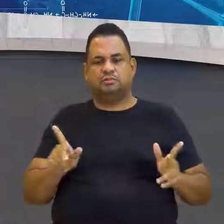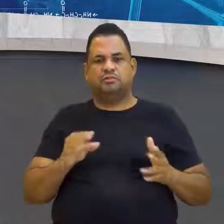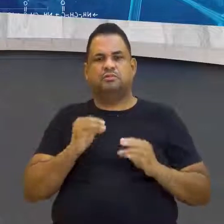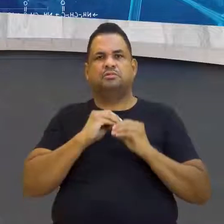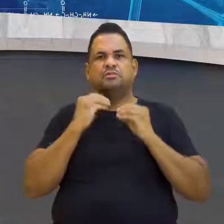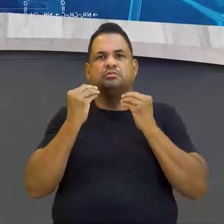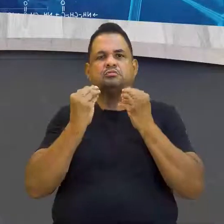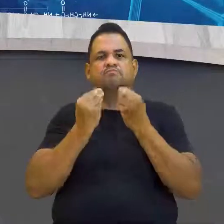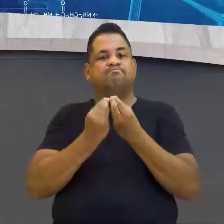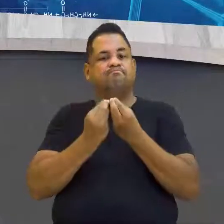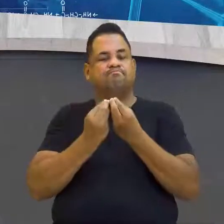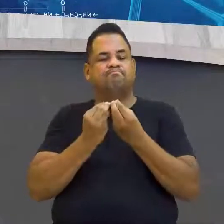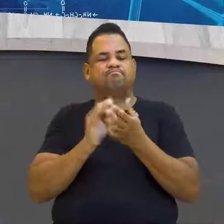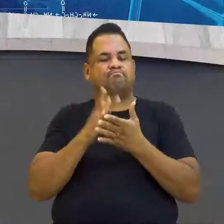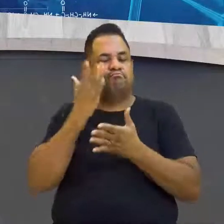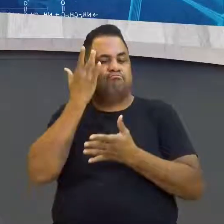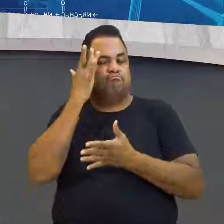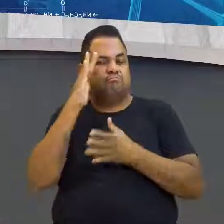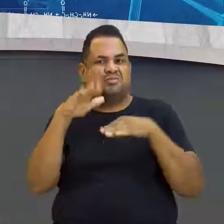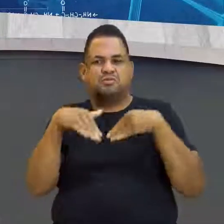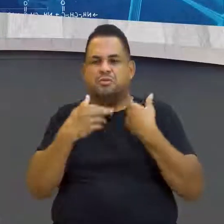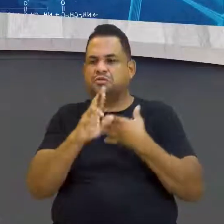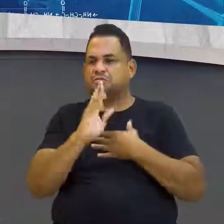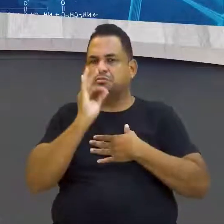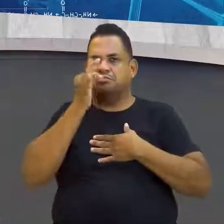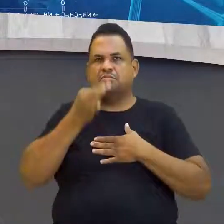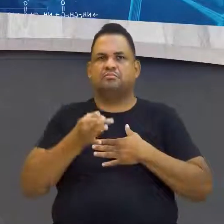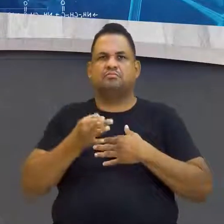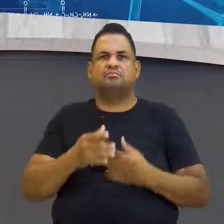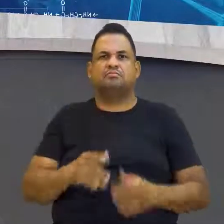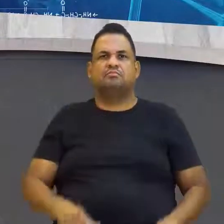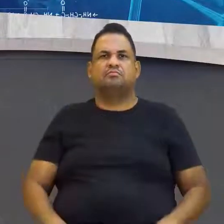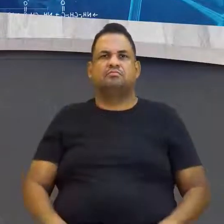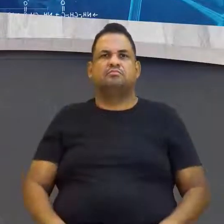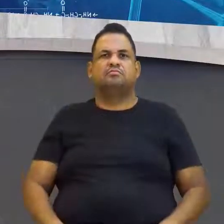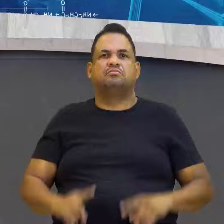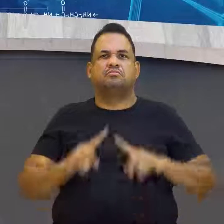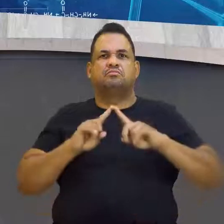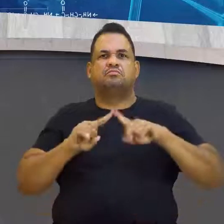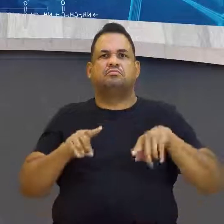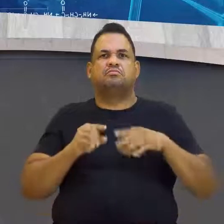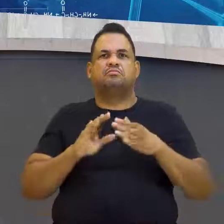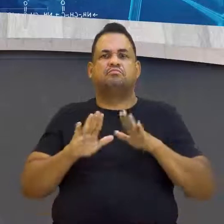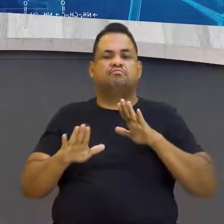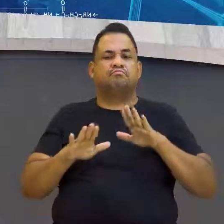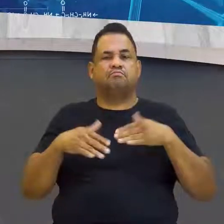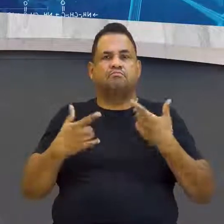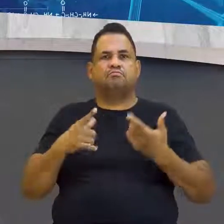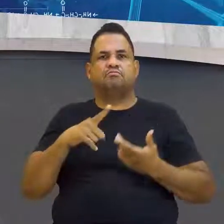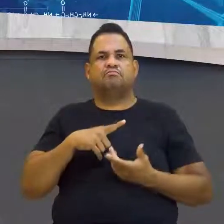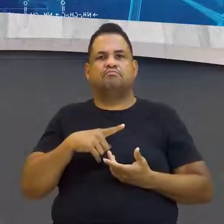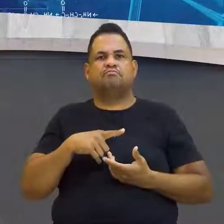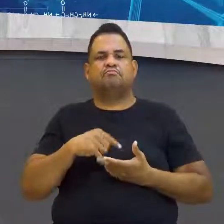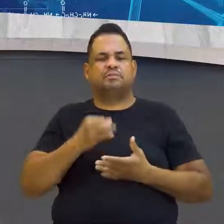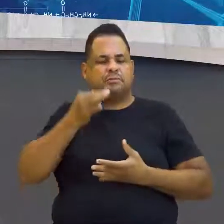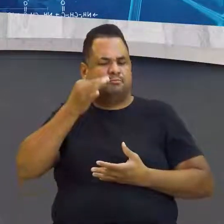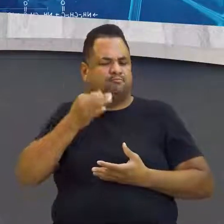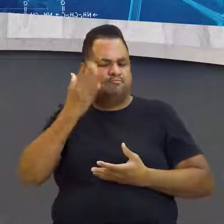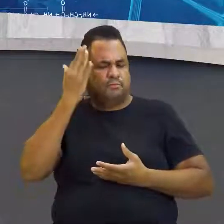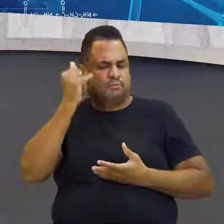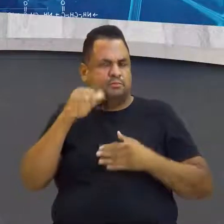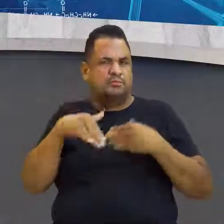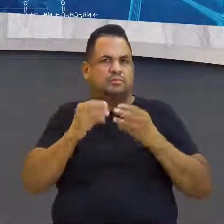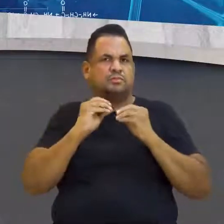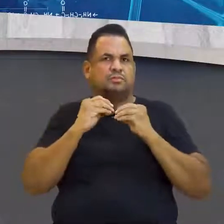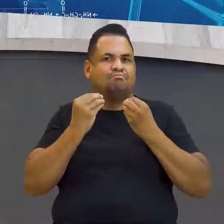tenho certeza de qual é a resposta correta. Mas, às vezes você tem a absoluta certeza de que algumas substâncias